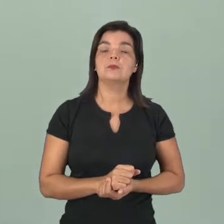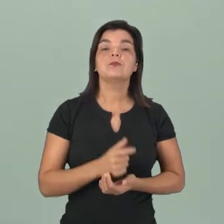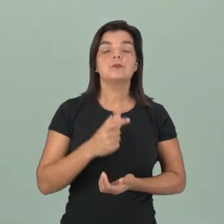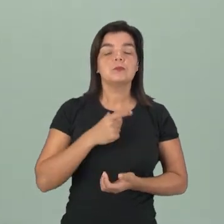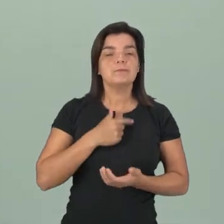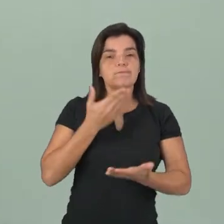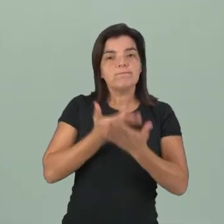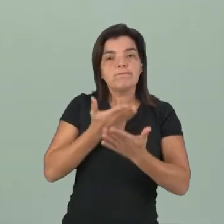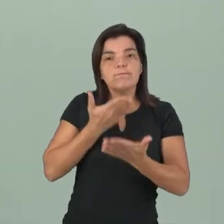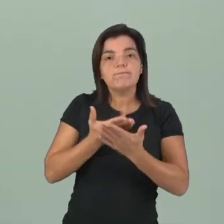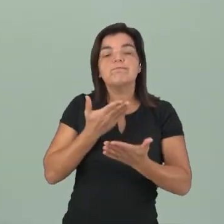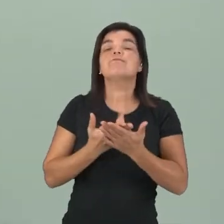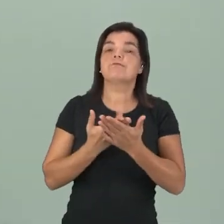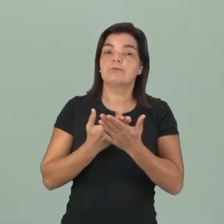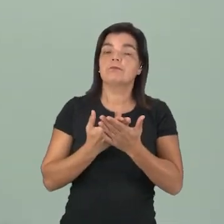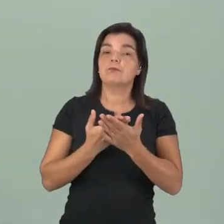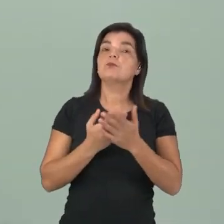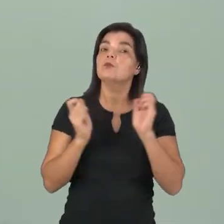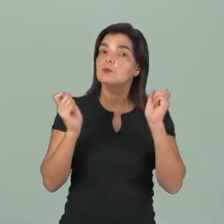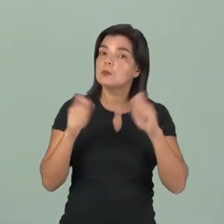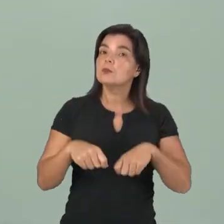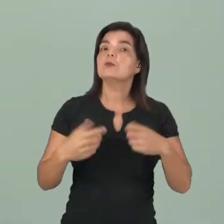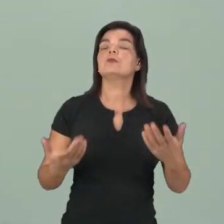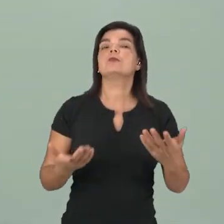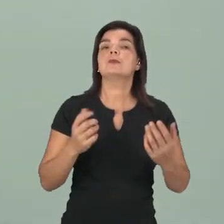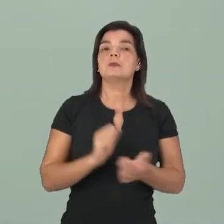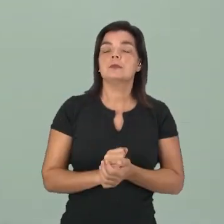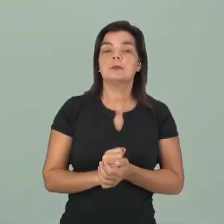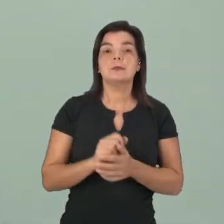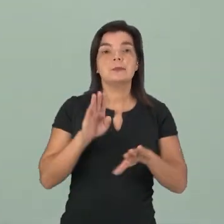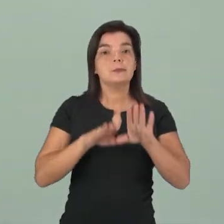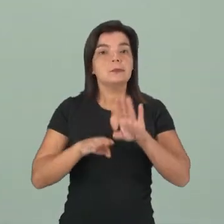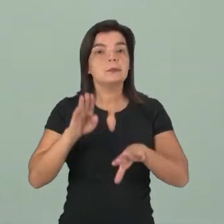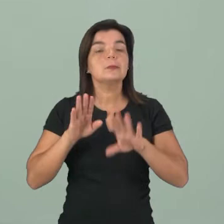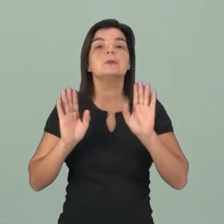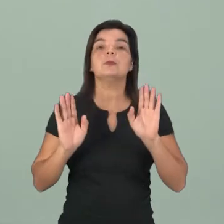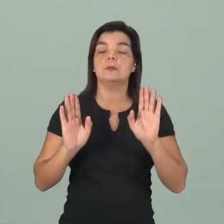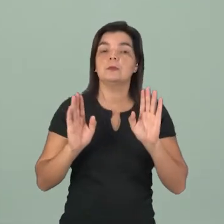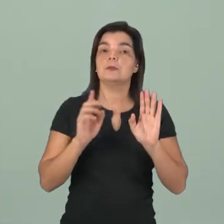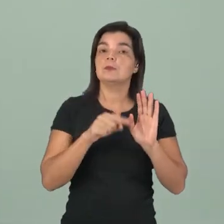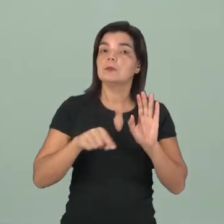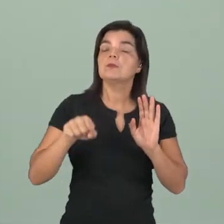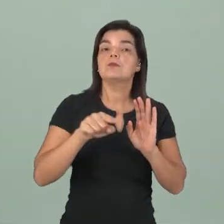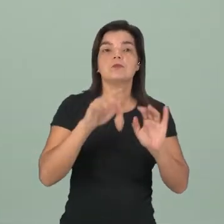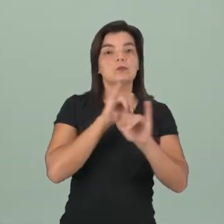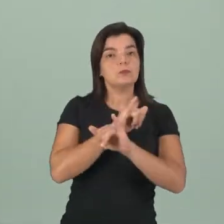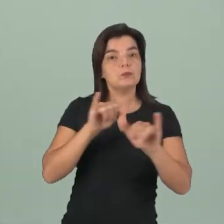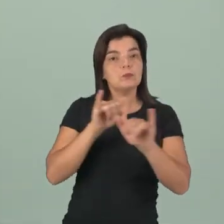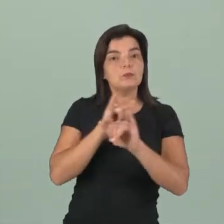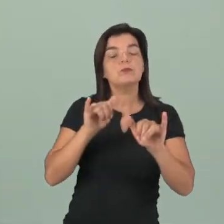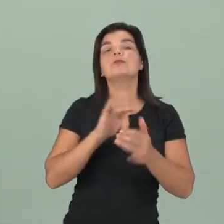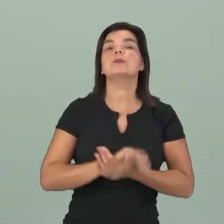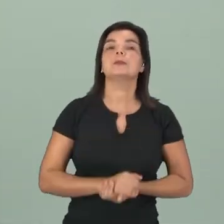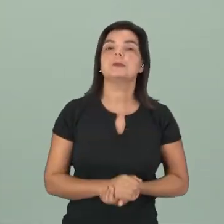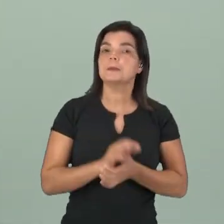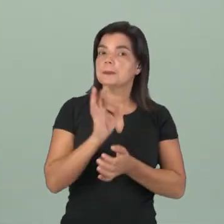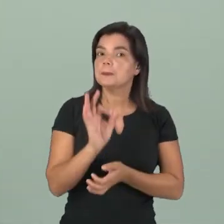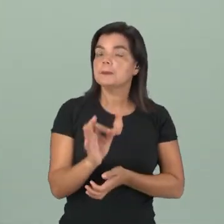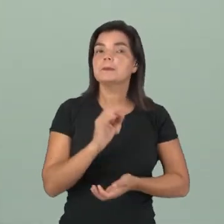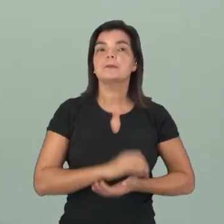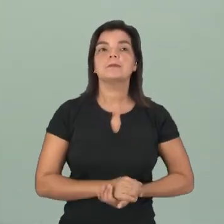a se dedicar o tanto possível, né? A medida possível para aquelas informações ali,